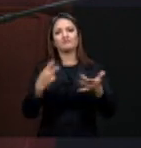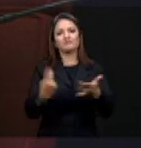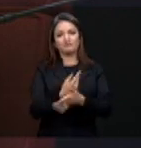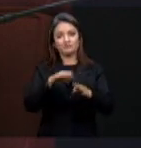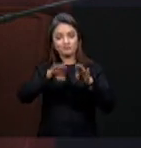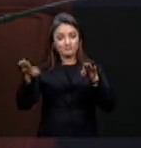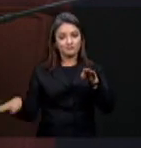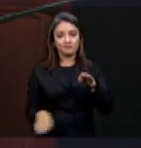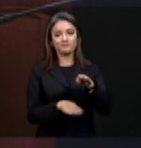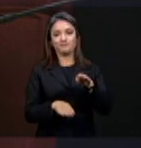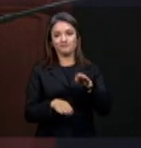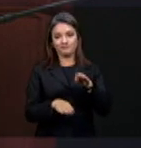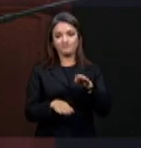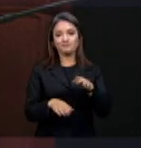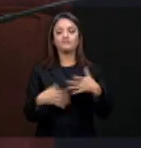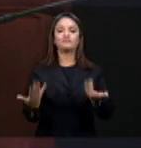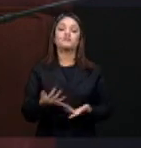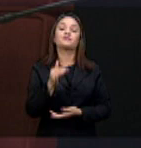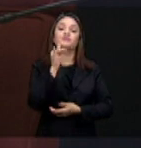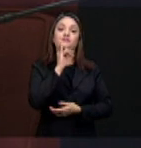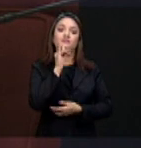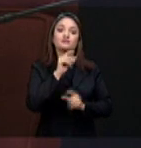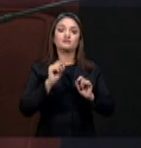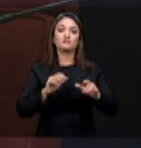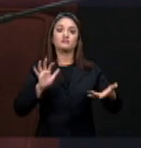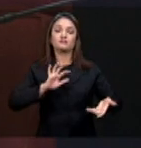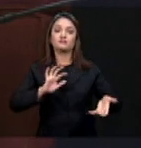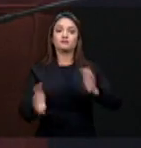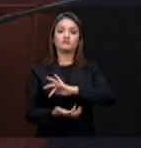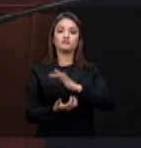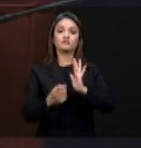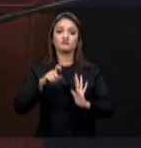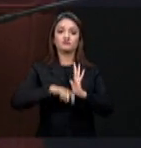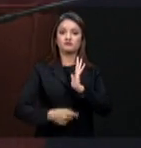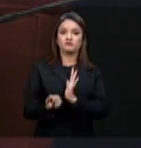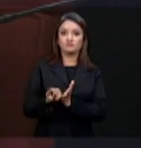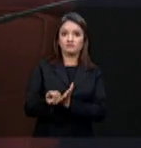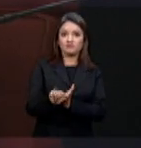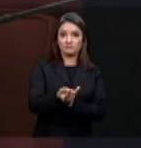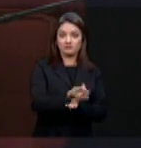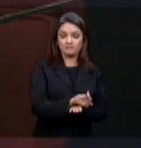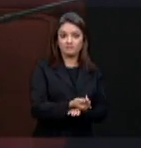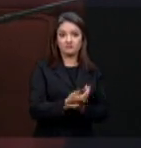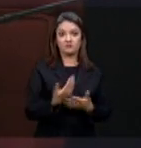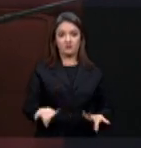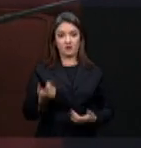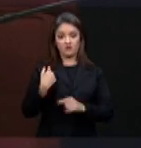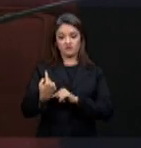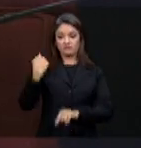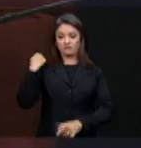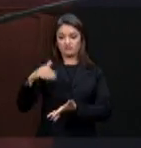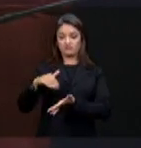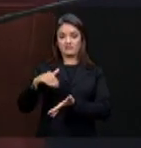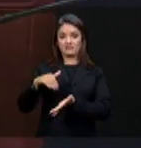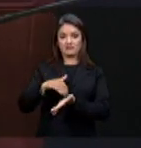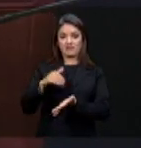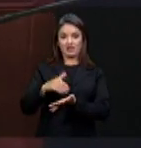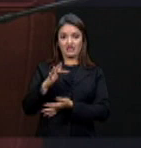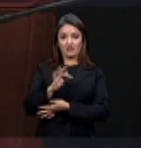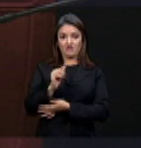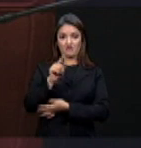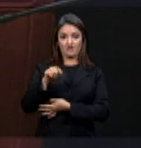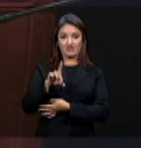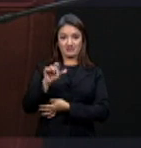de um exemplo que é bem da economia reforma tributária eu fiz secretário de fazenda assim em janeiro é